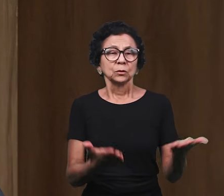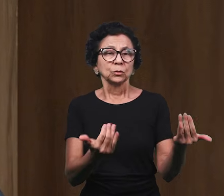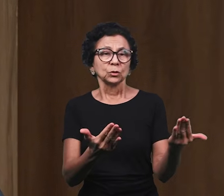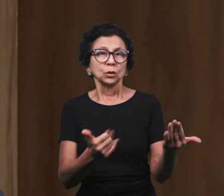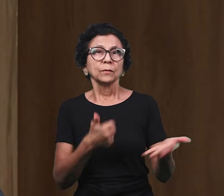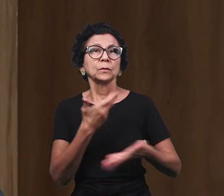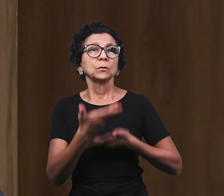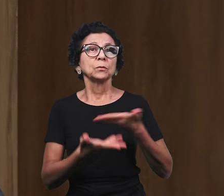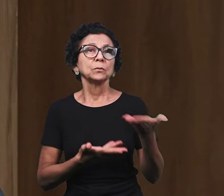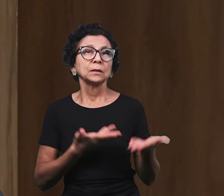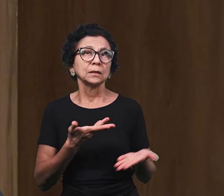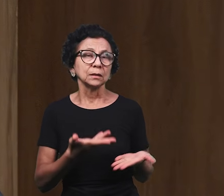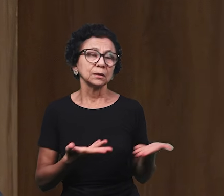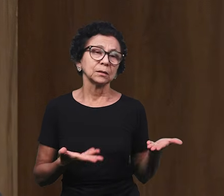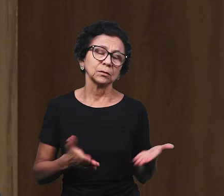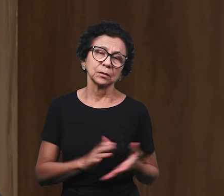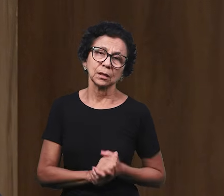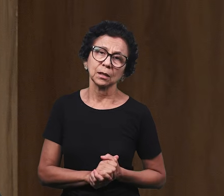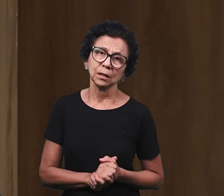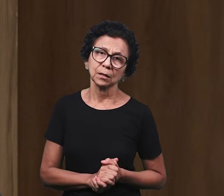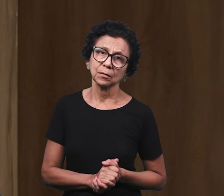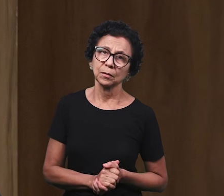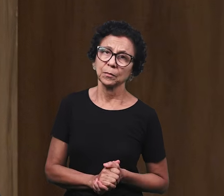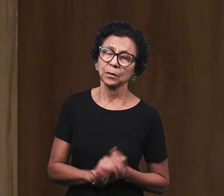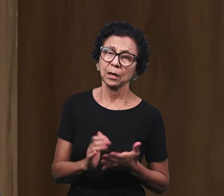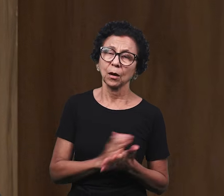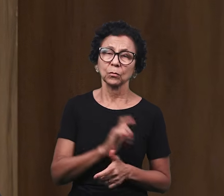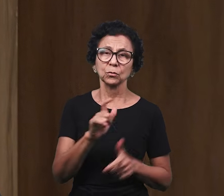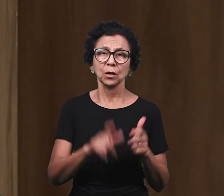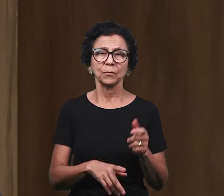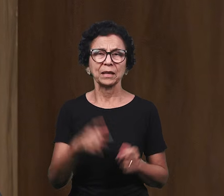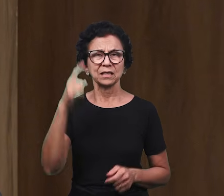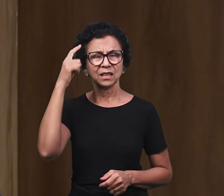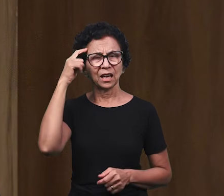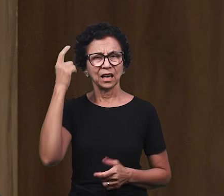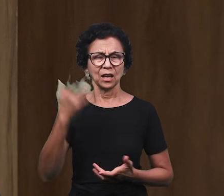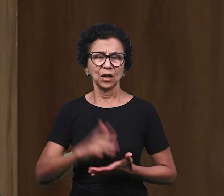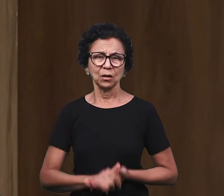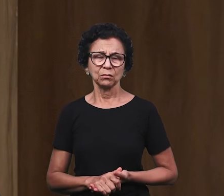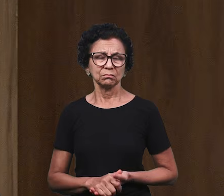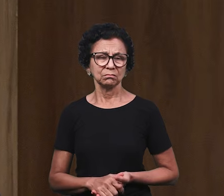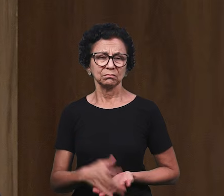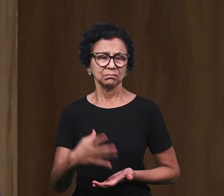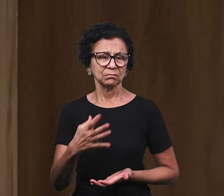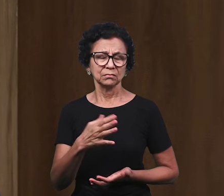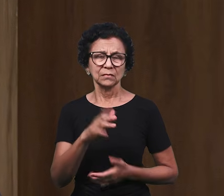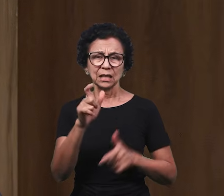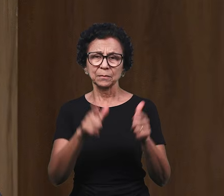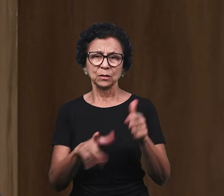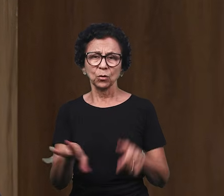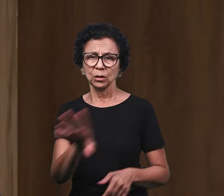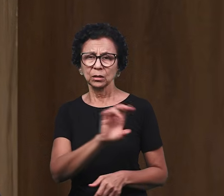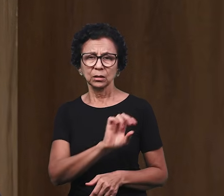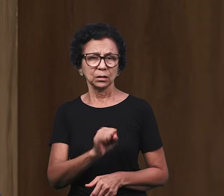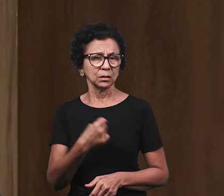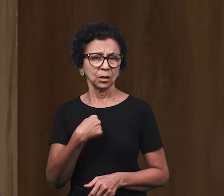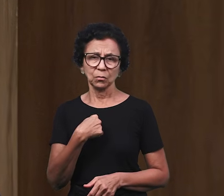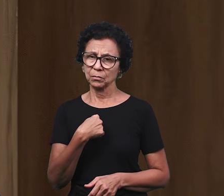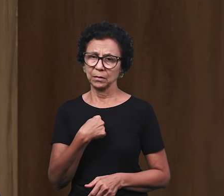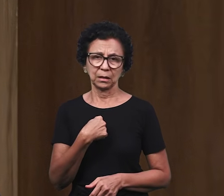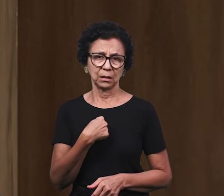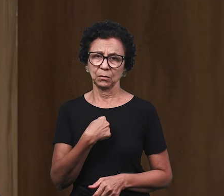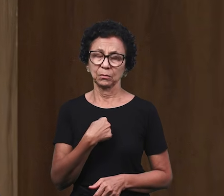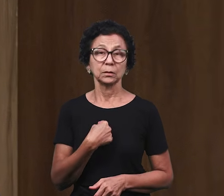Muitos se sentem, eu não sou amado. Não fala isso, jovem. Deus te ama. Amém.